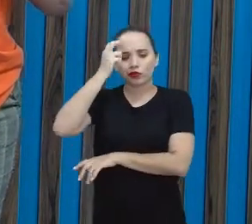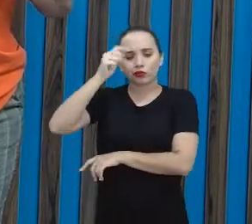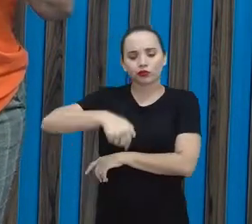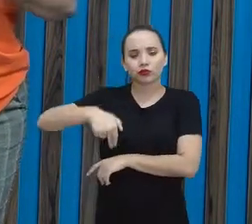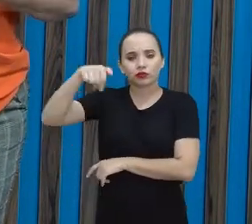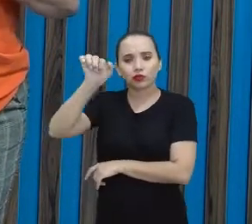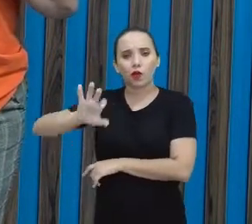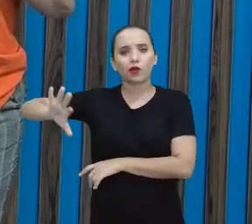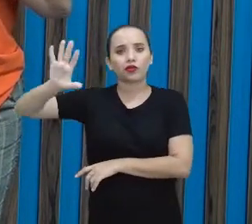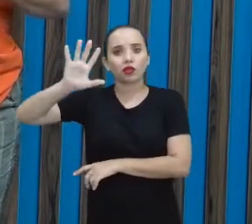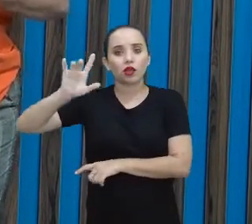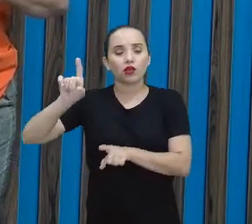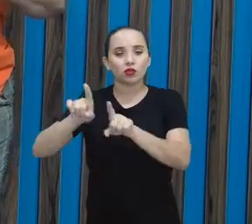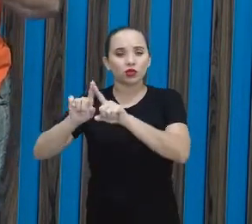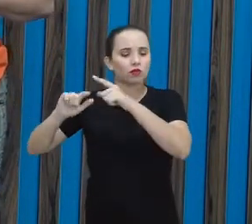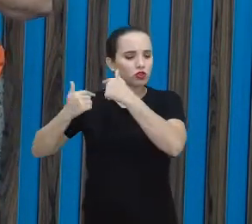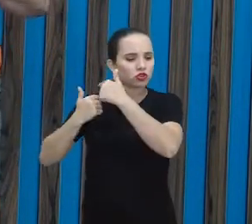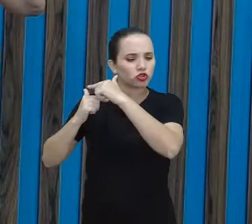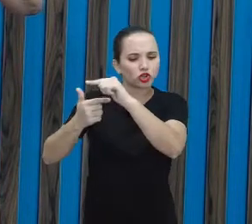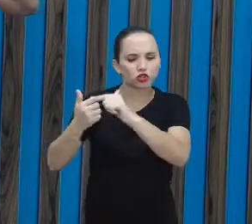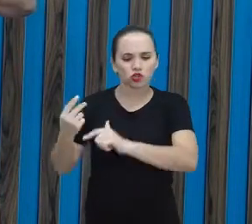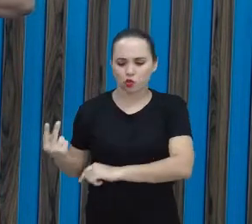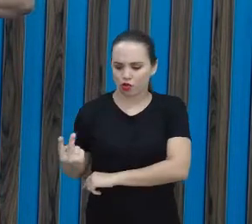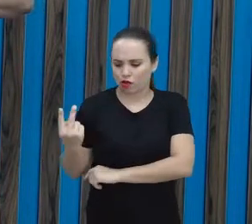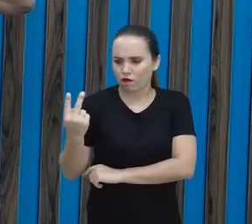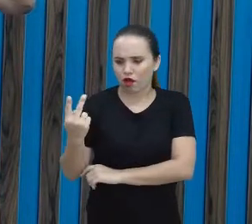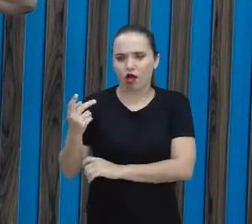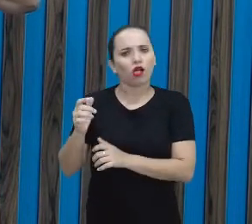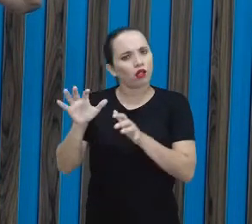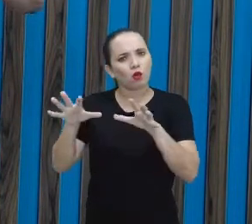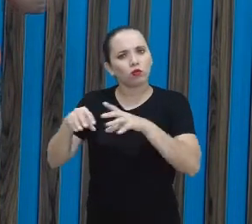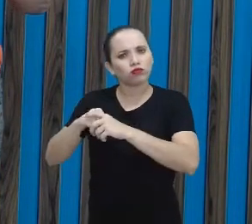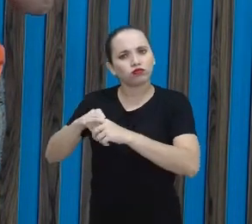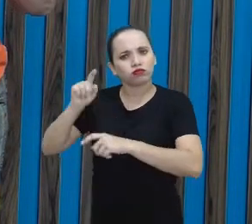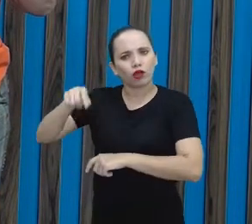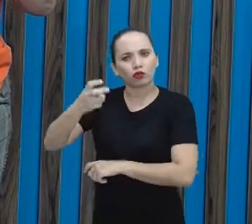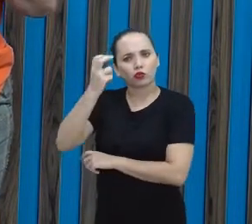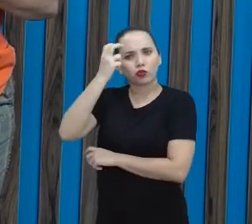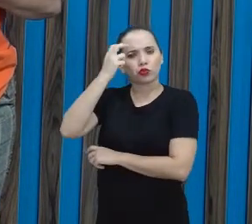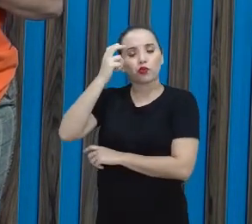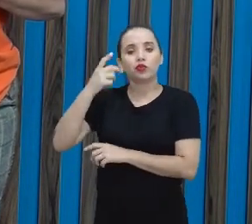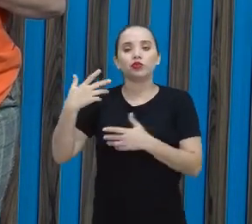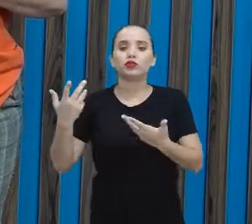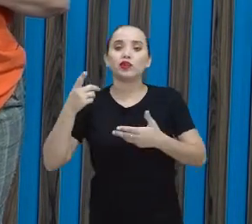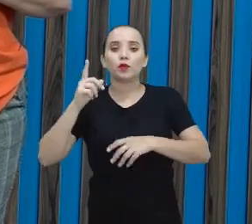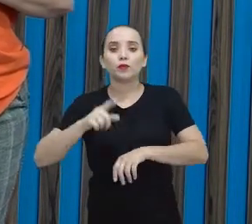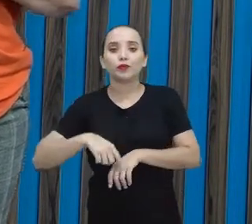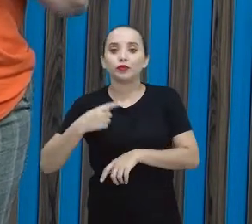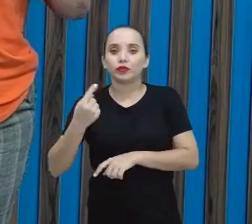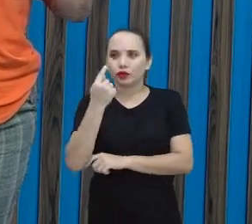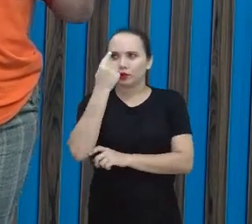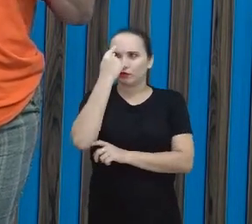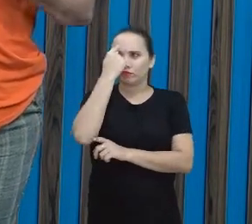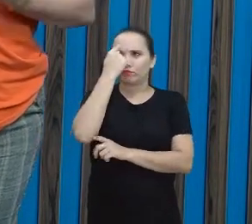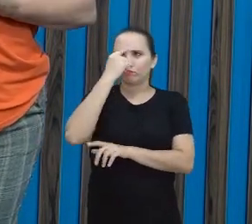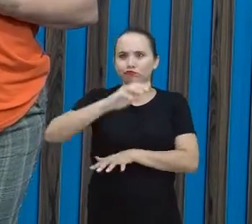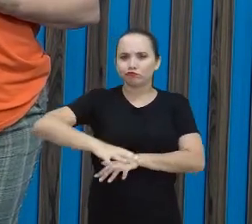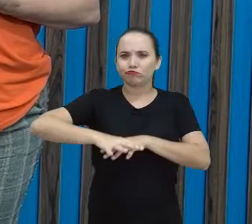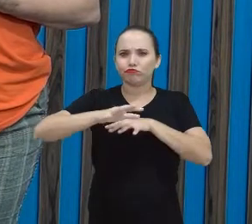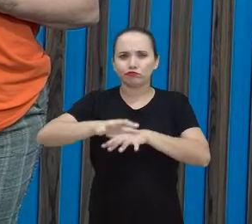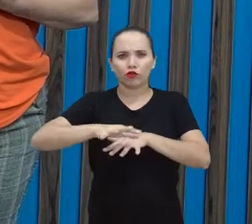as tradições culturais, não só do Nordeste, como do Brasil. Então, ele pensou esse movimento junto com